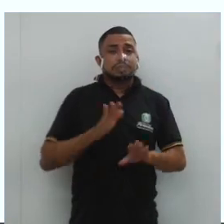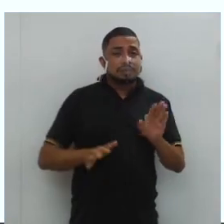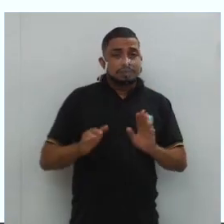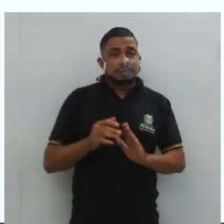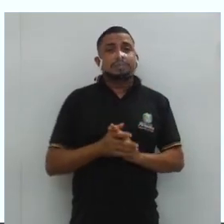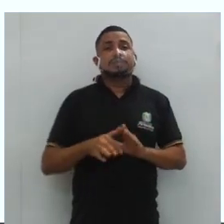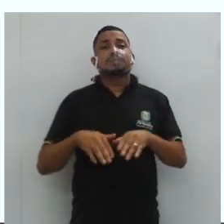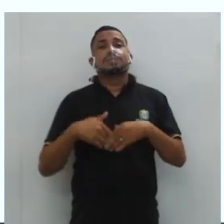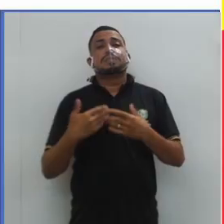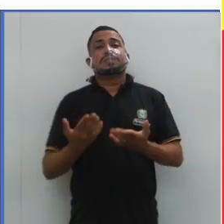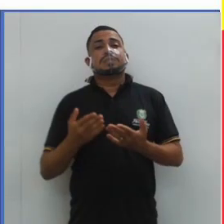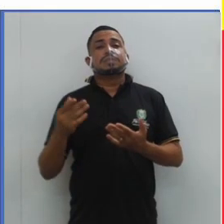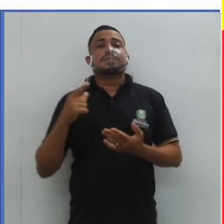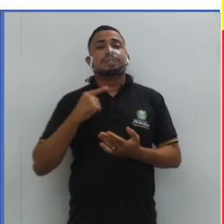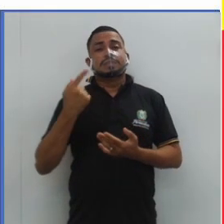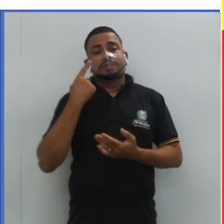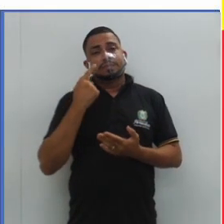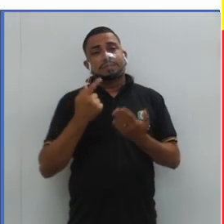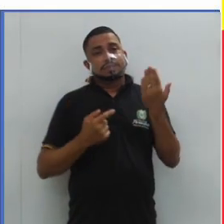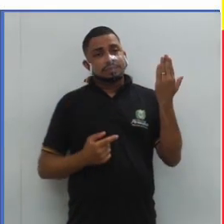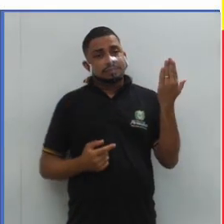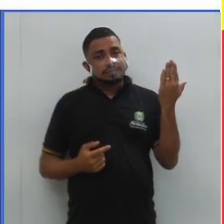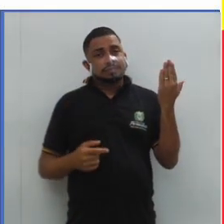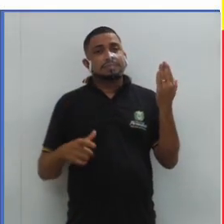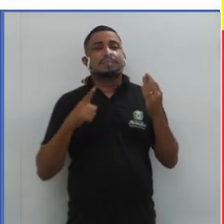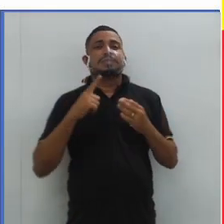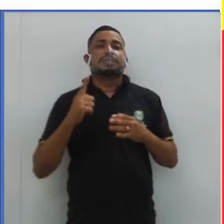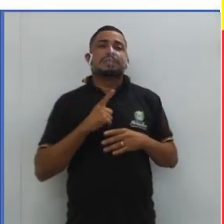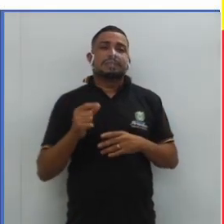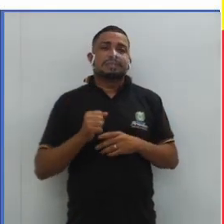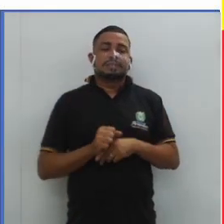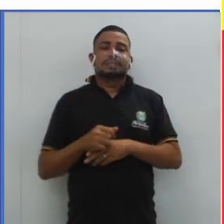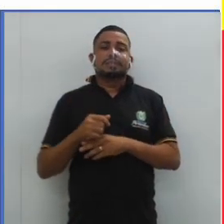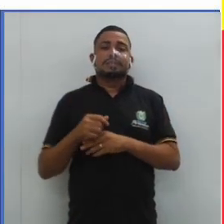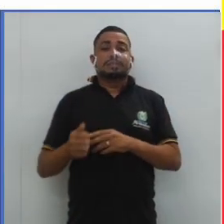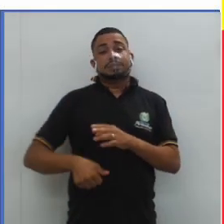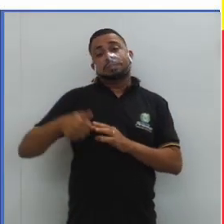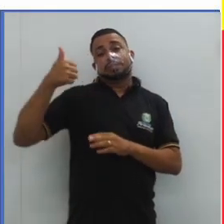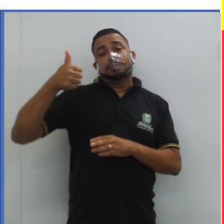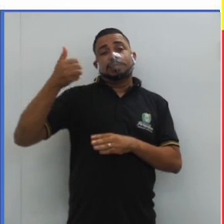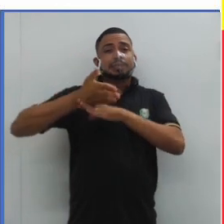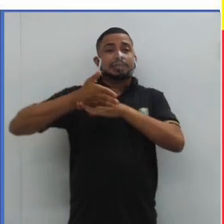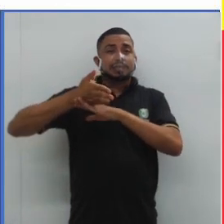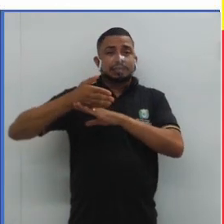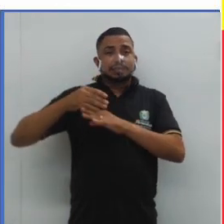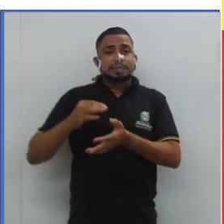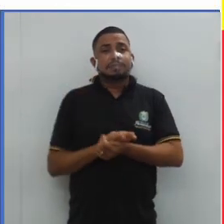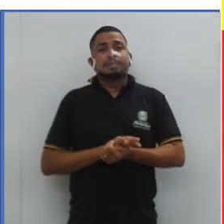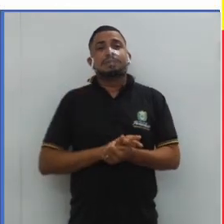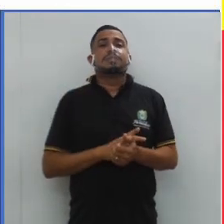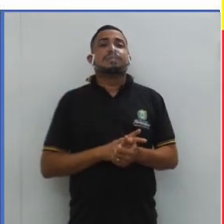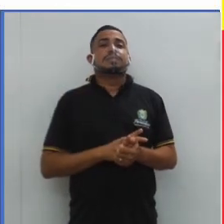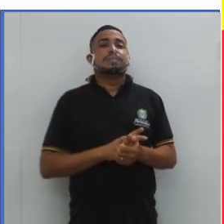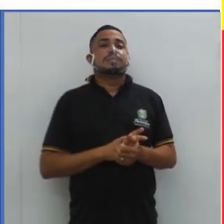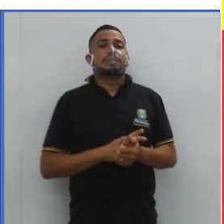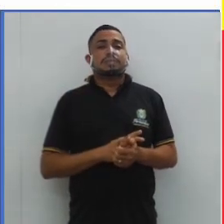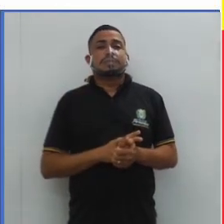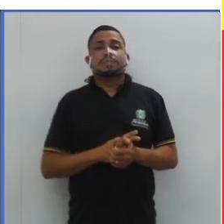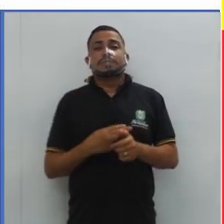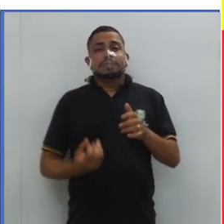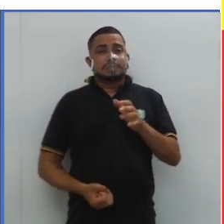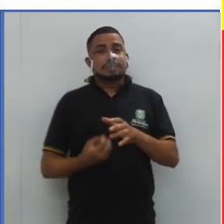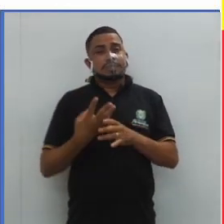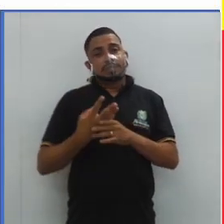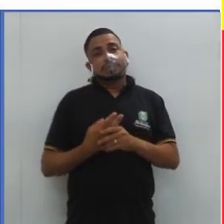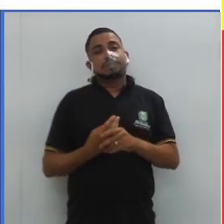bastante cuidado. Então, aí na foto, vocês veem, é uma das primeiras câmeras, né, que foi criada por Thomas Edison, né,